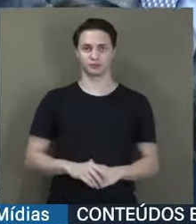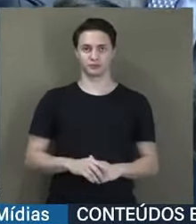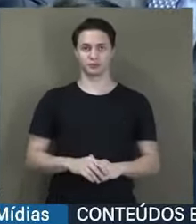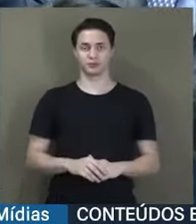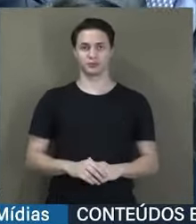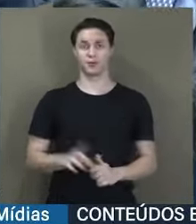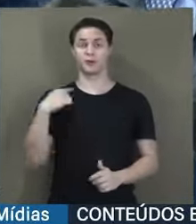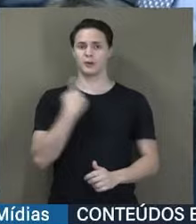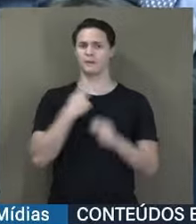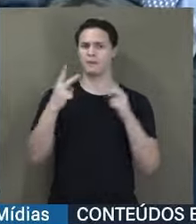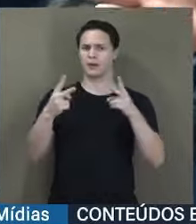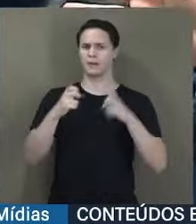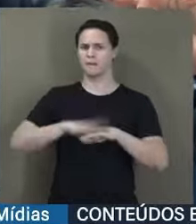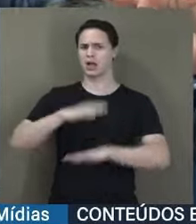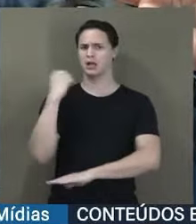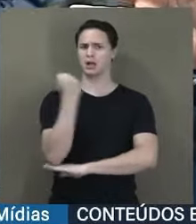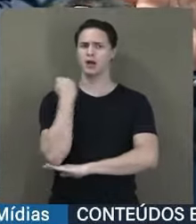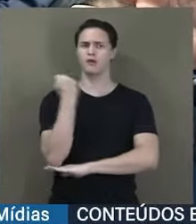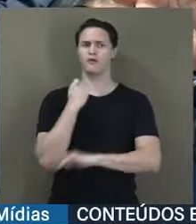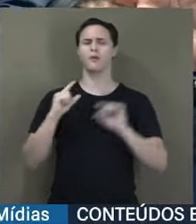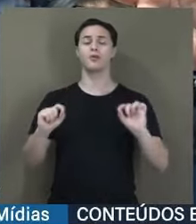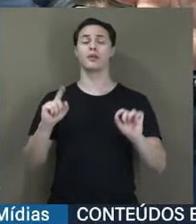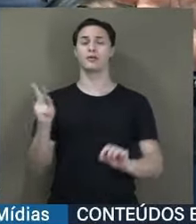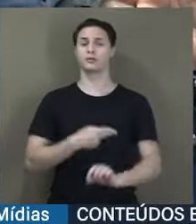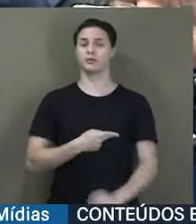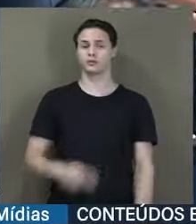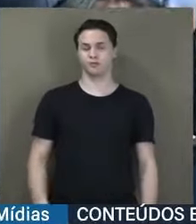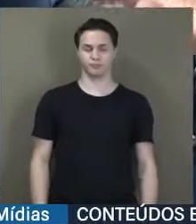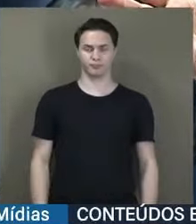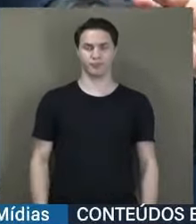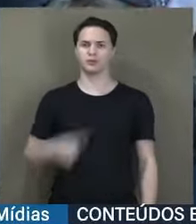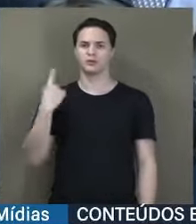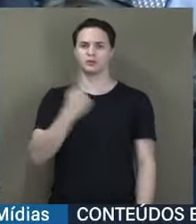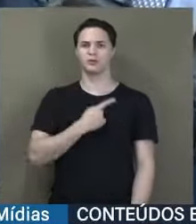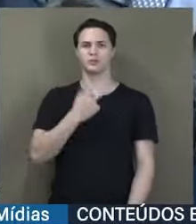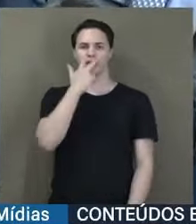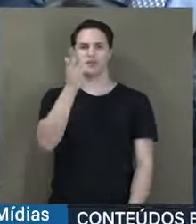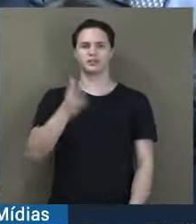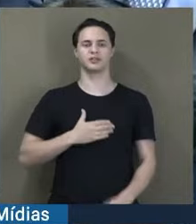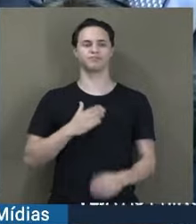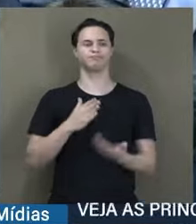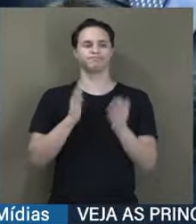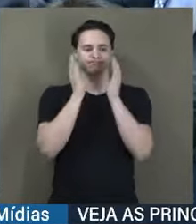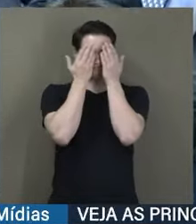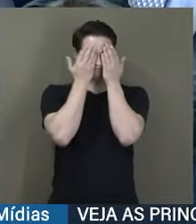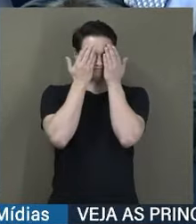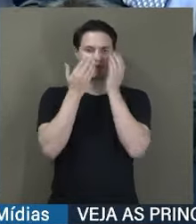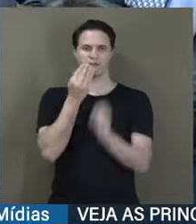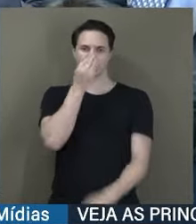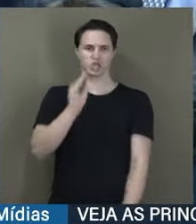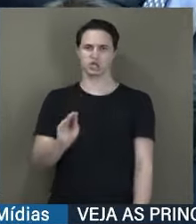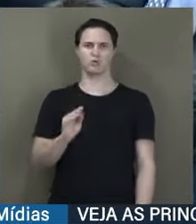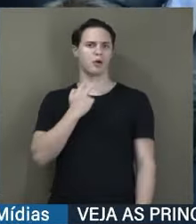nós vimos um agravamento muito grande que não podemos fechar os olhos com relação a